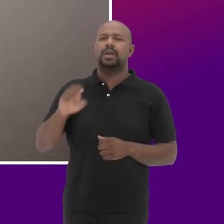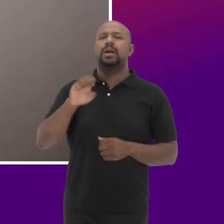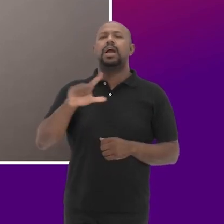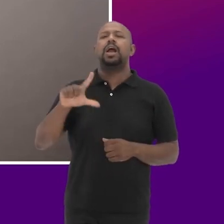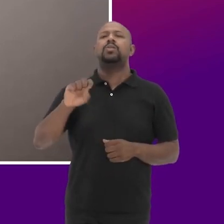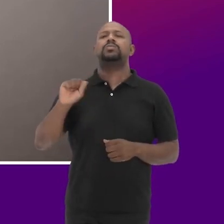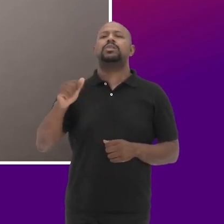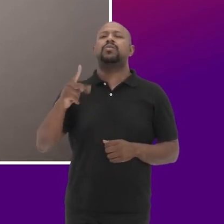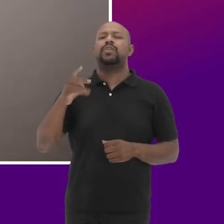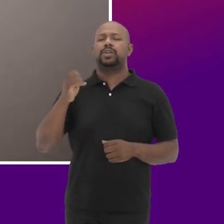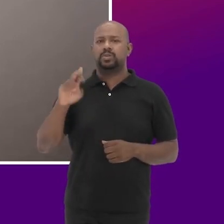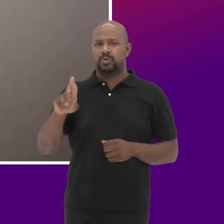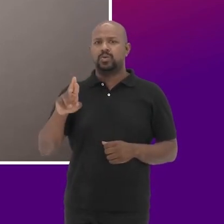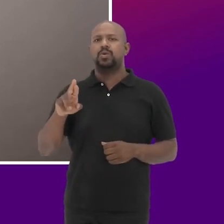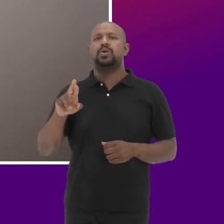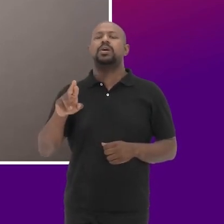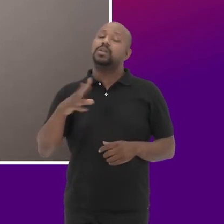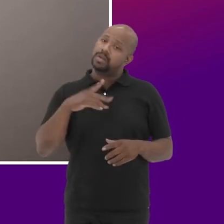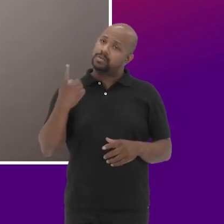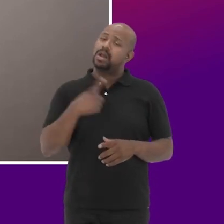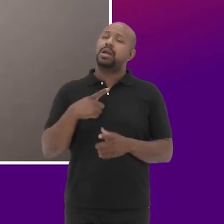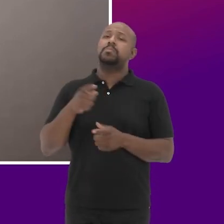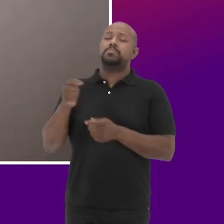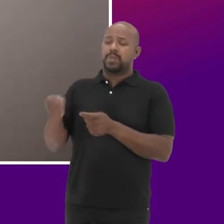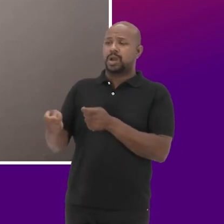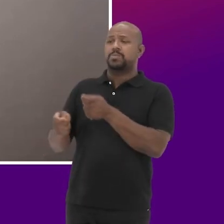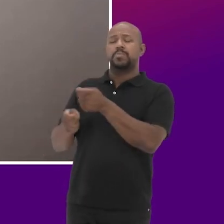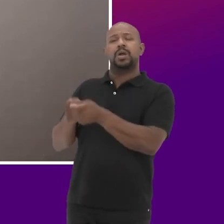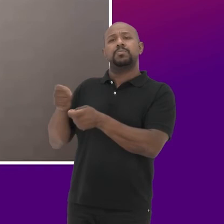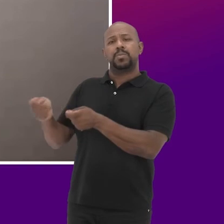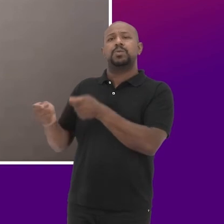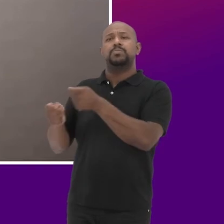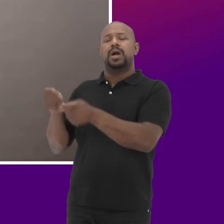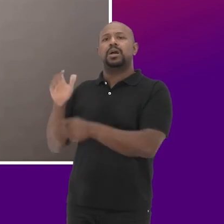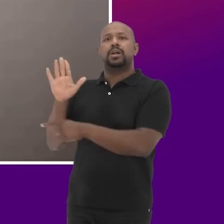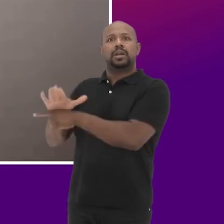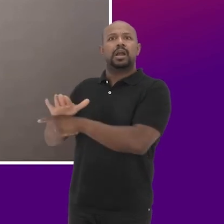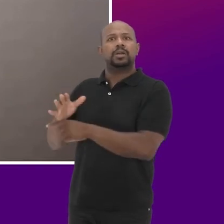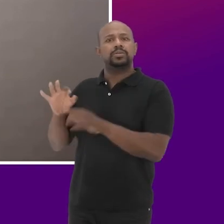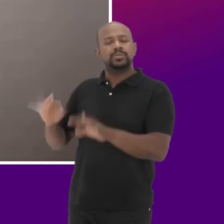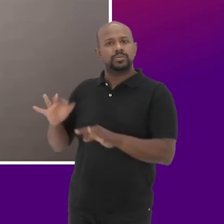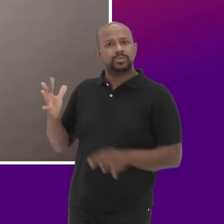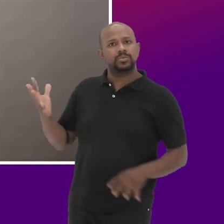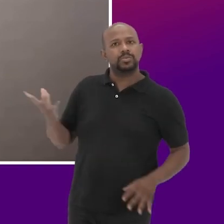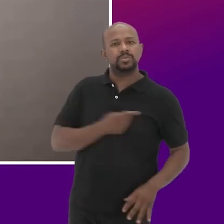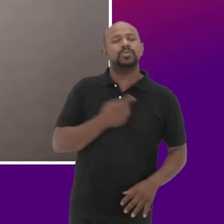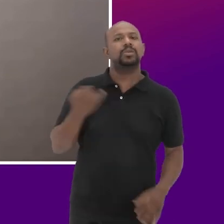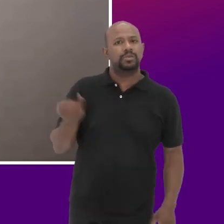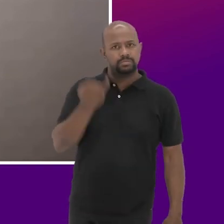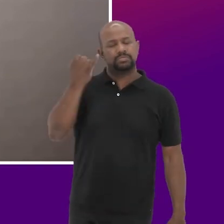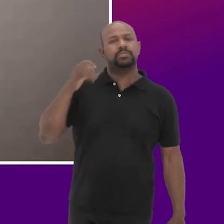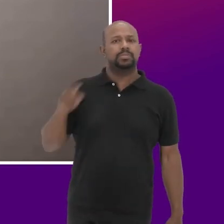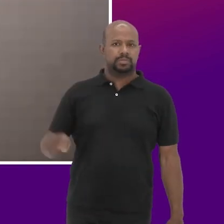El Salvador e fizemos alguns pagamentos significativos que fizeram uma grande diferença.